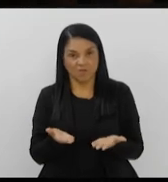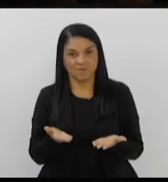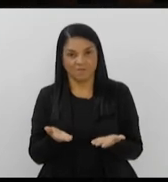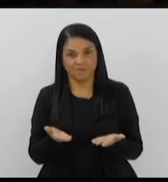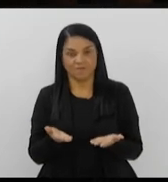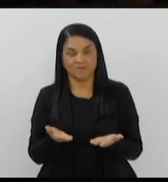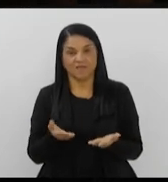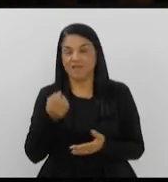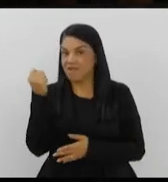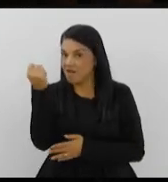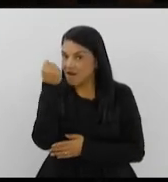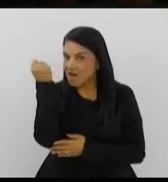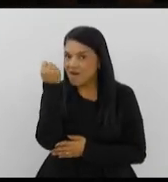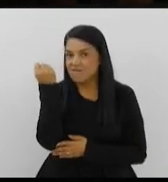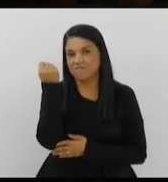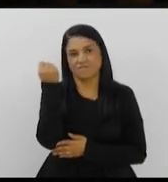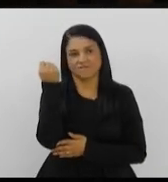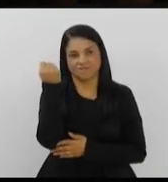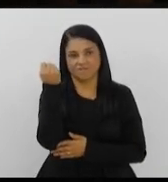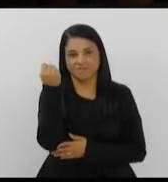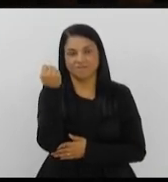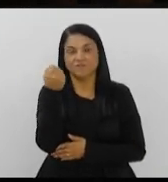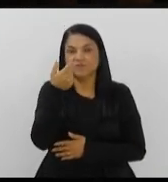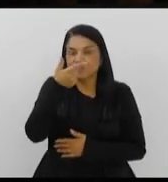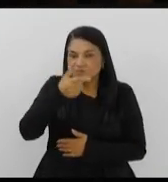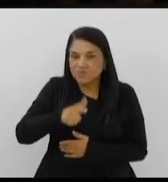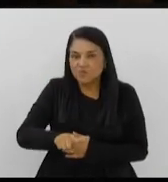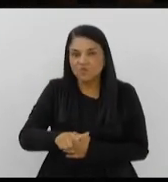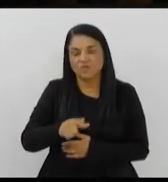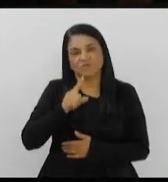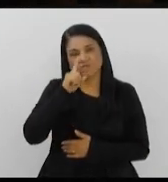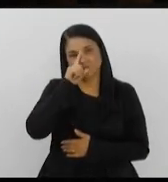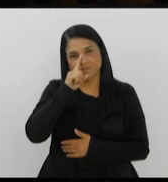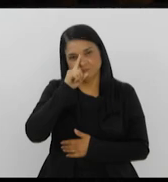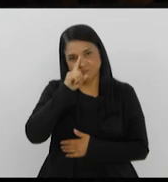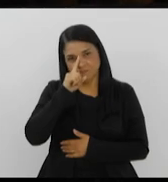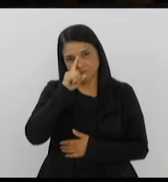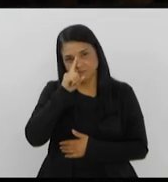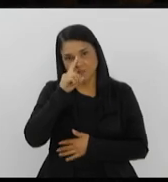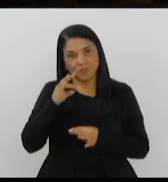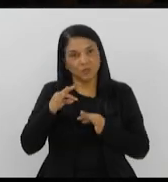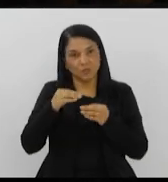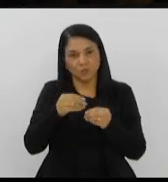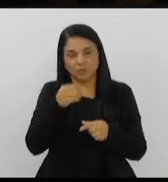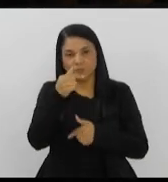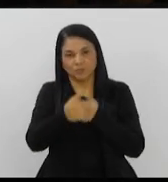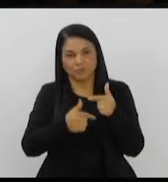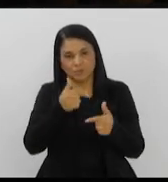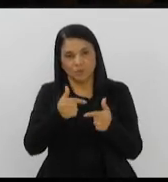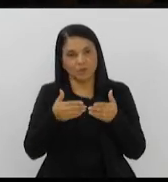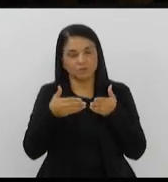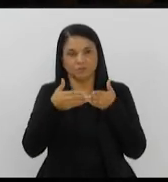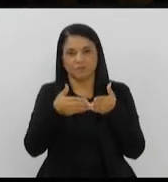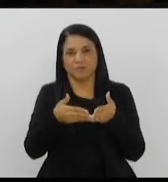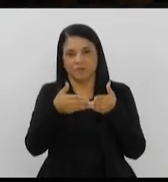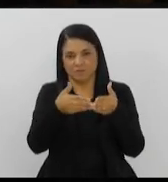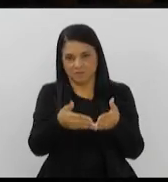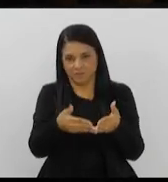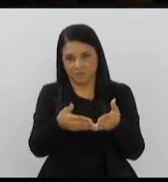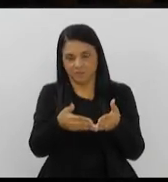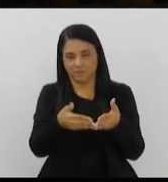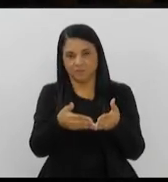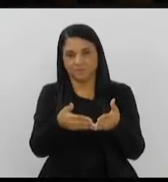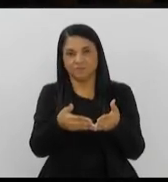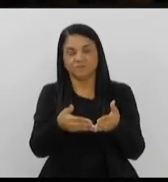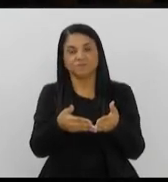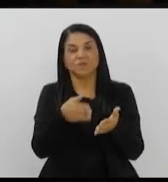mais grave ainda, porque está novamente colocando em risco todo o serviço de transporte de barcas.